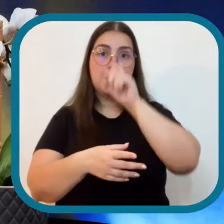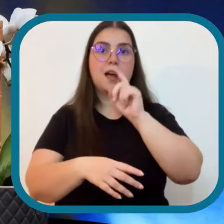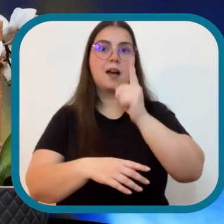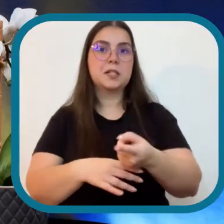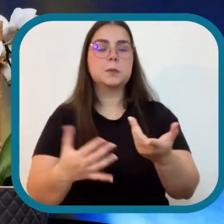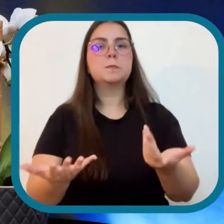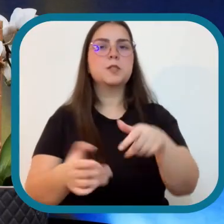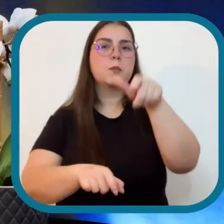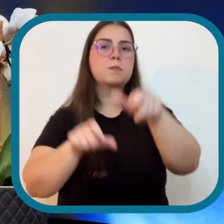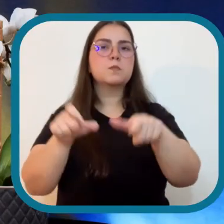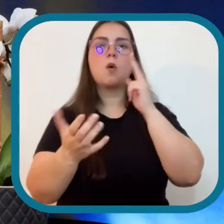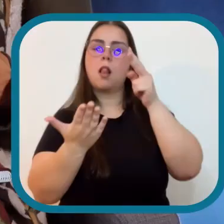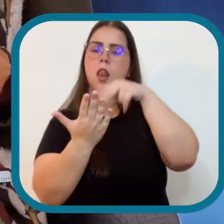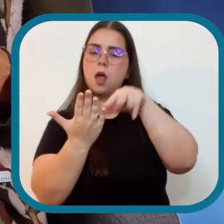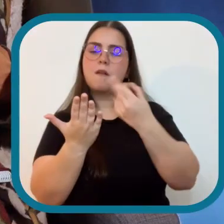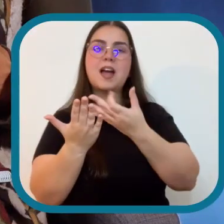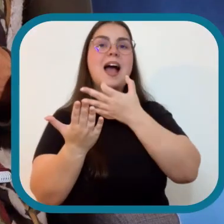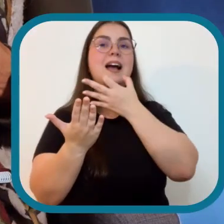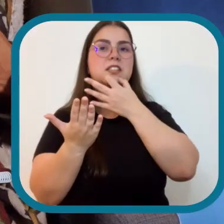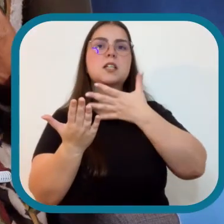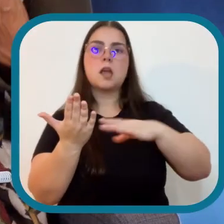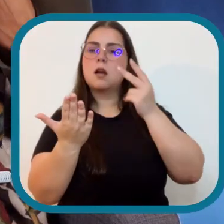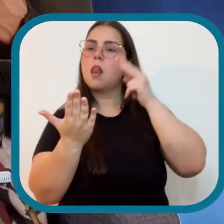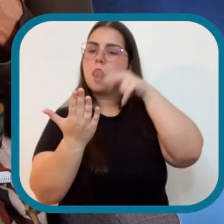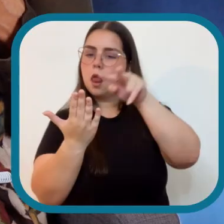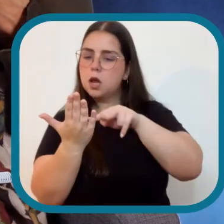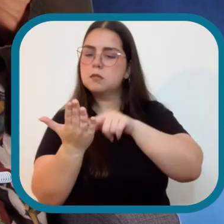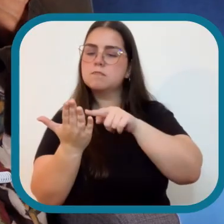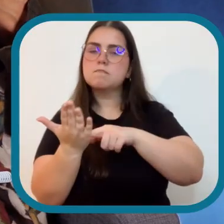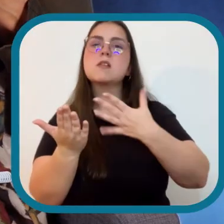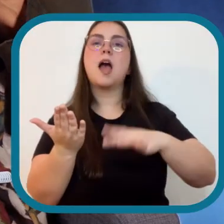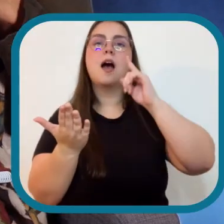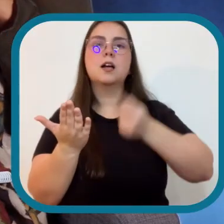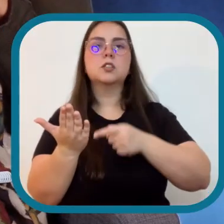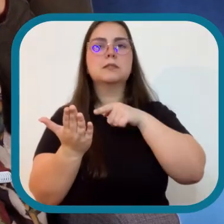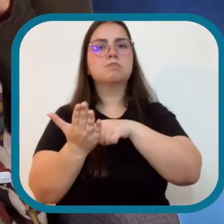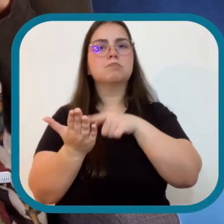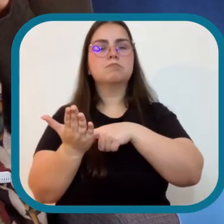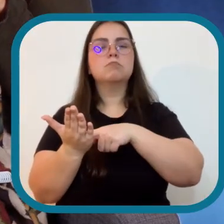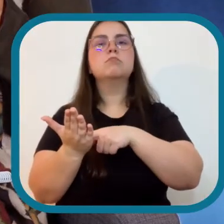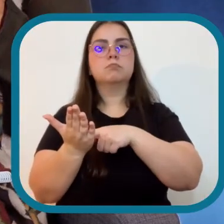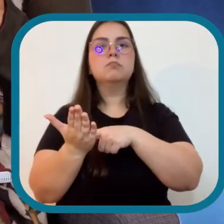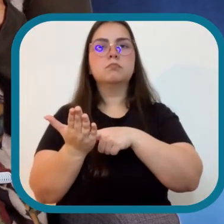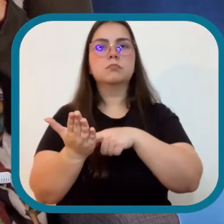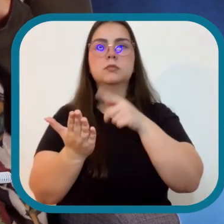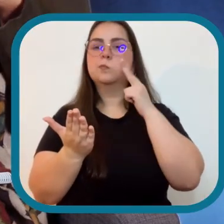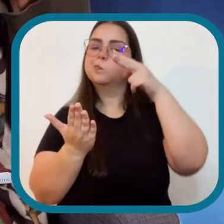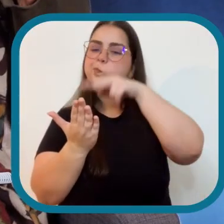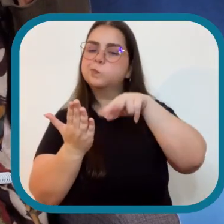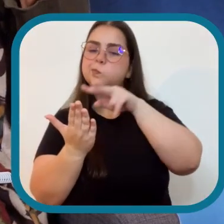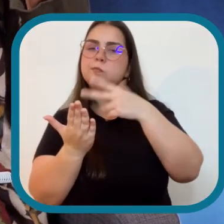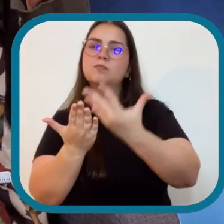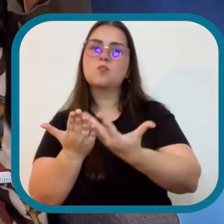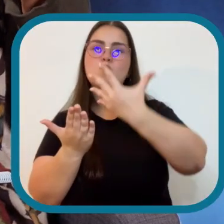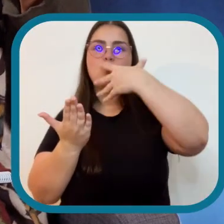um leitor que realmente queira ler uma obra literária pretende que haja nessa leitura uma espécie